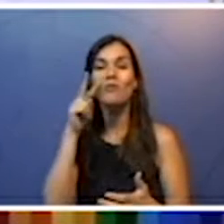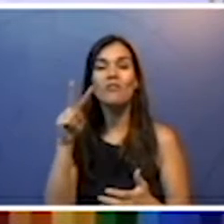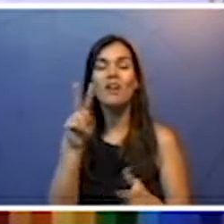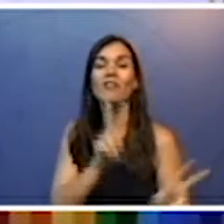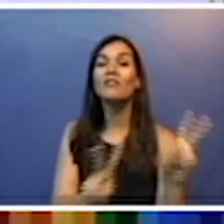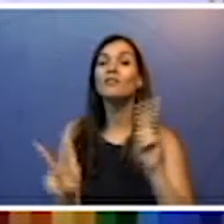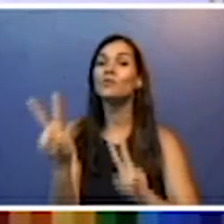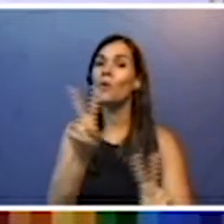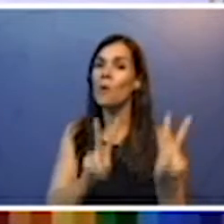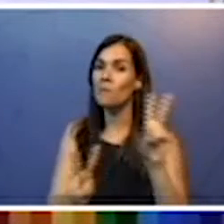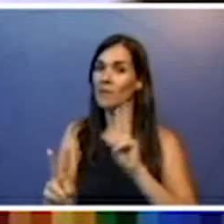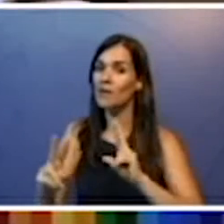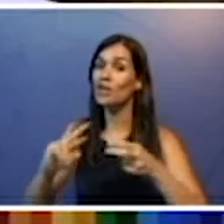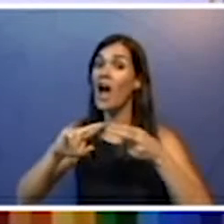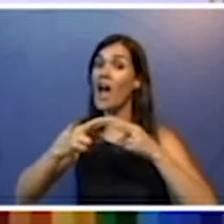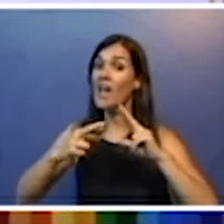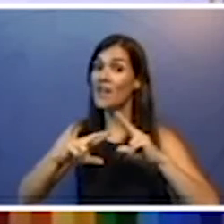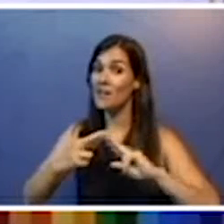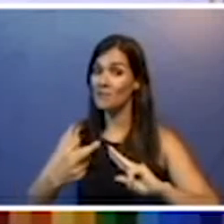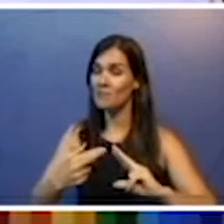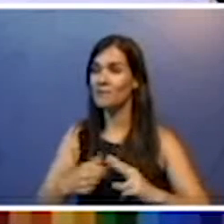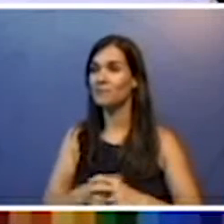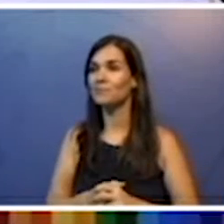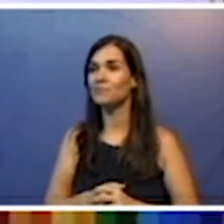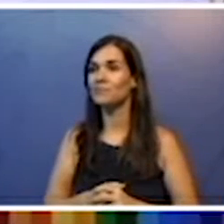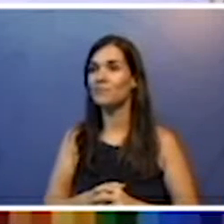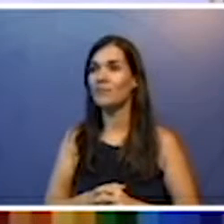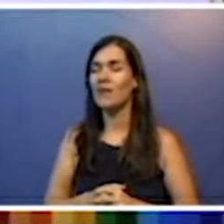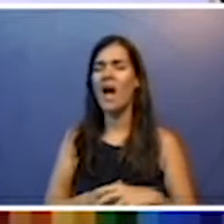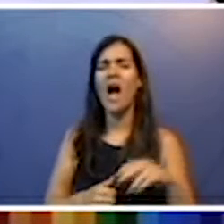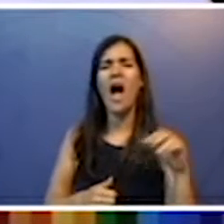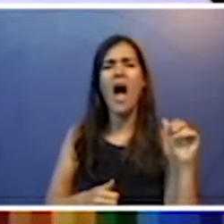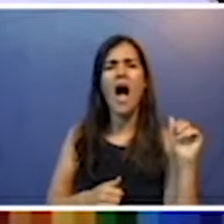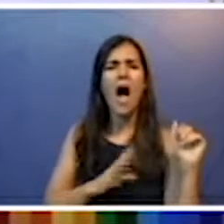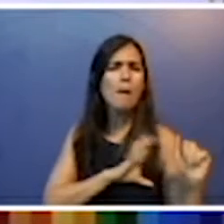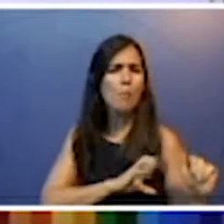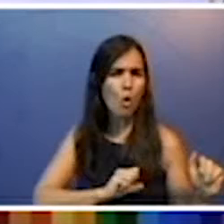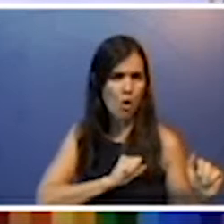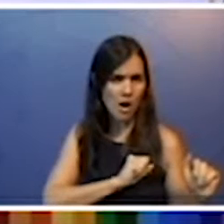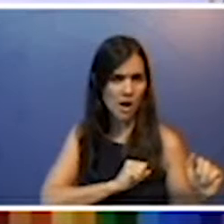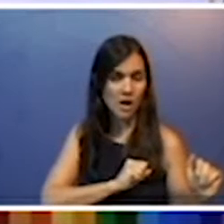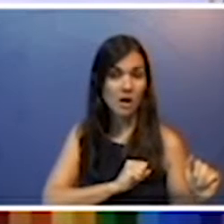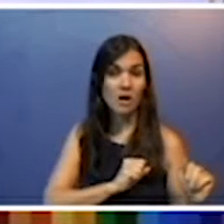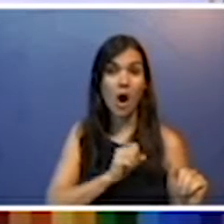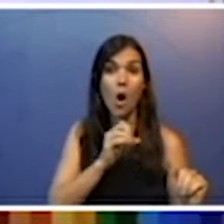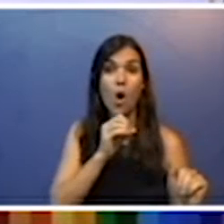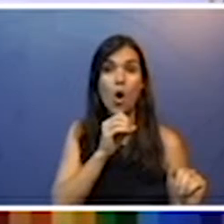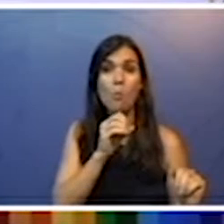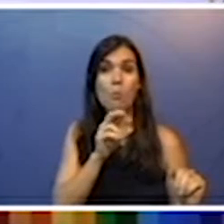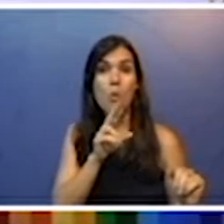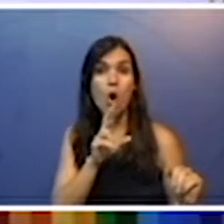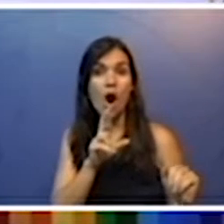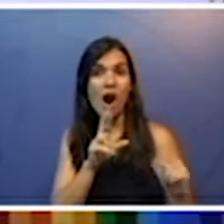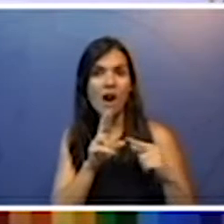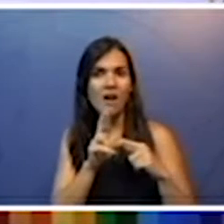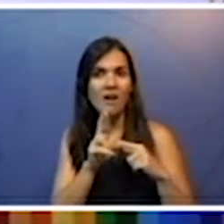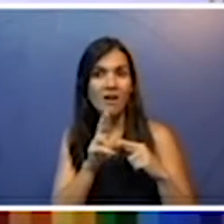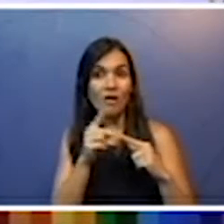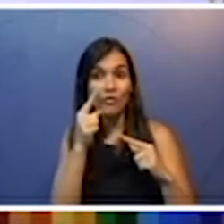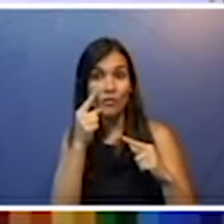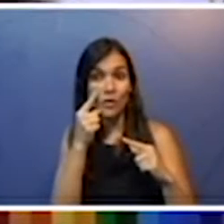pistas visuais. Olha só, na palavra amor, tem um risquinho vermelho, a pista